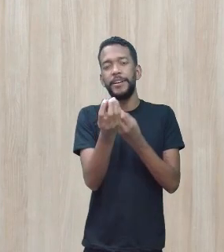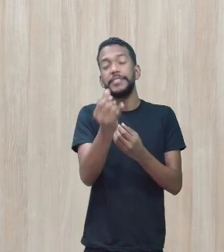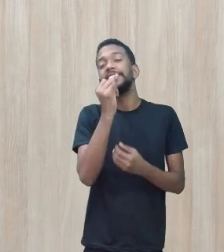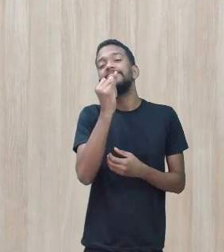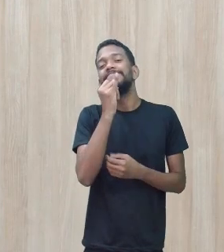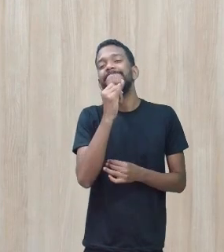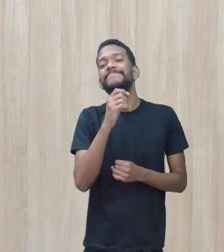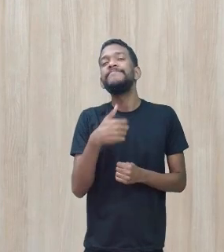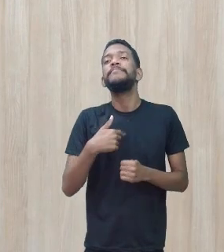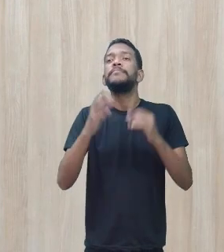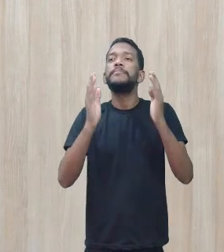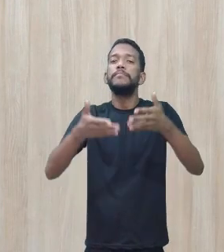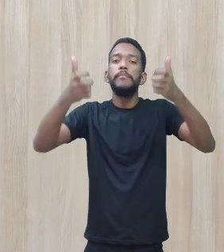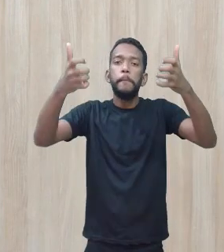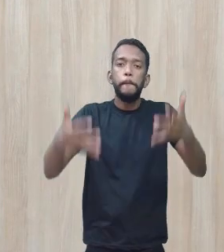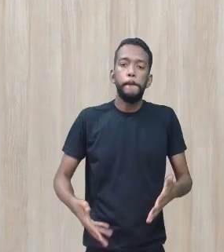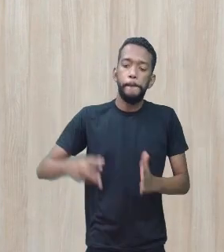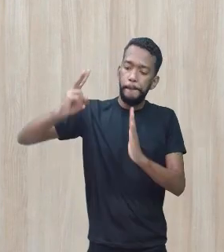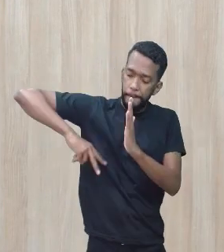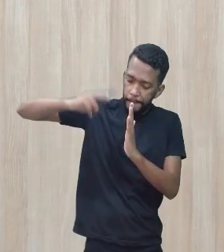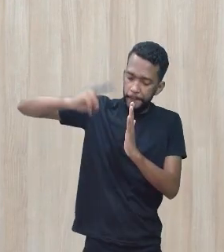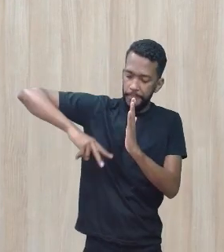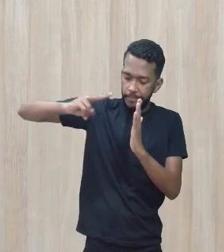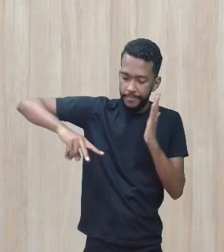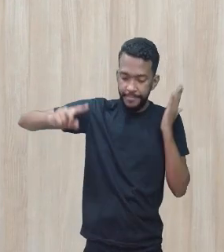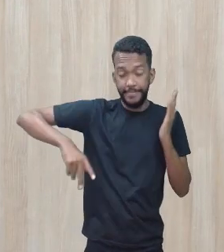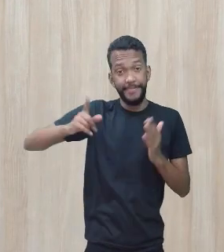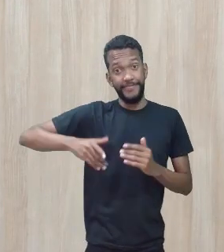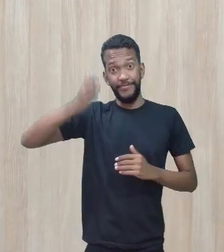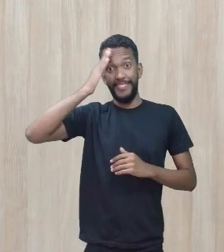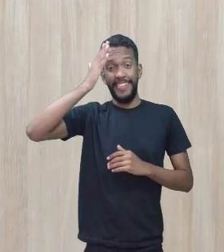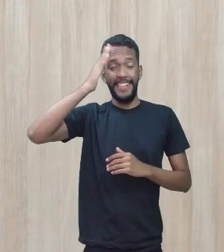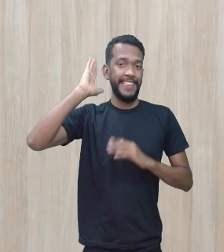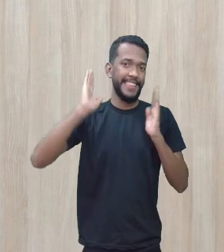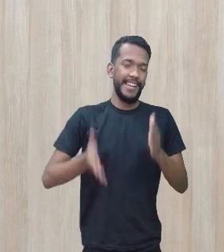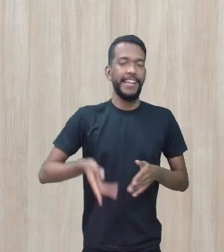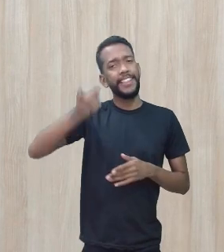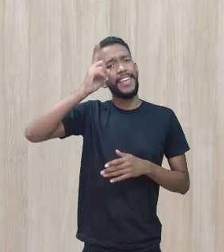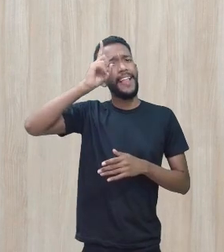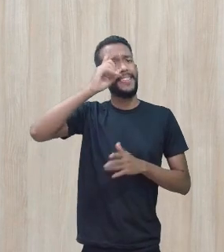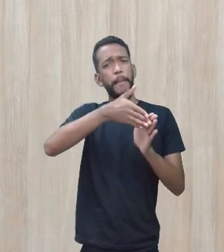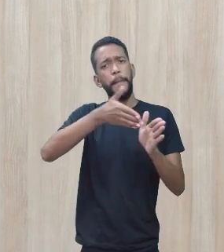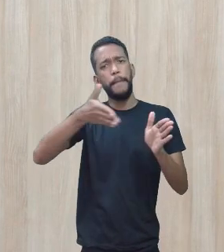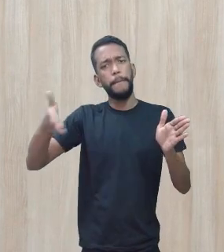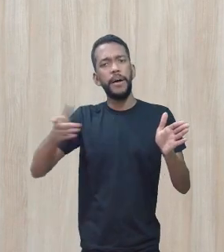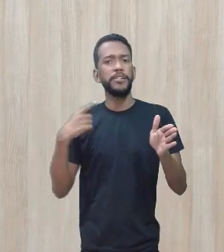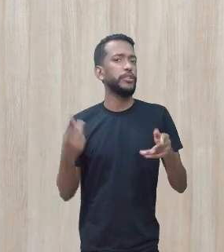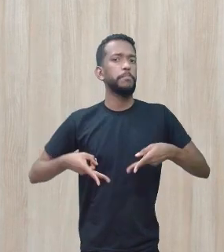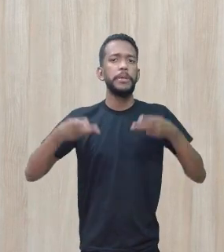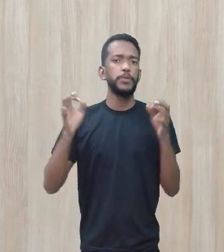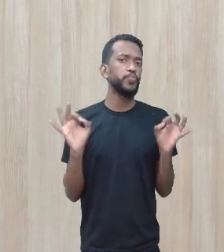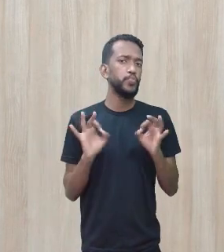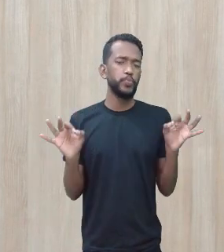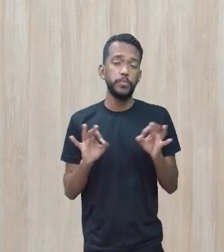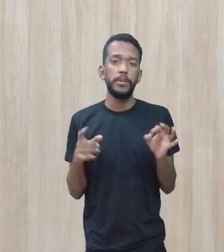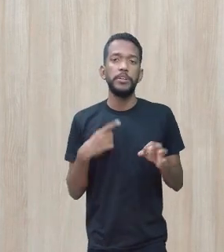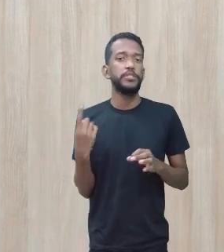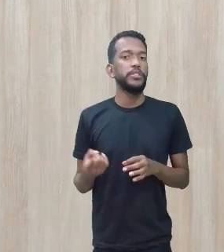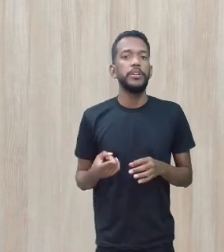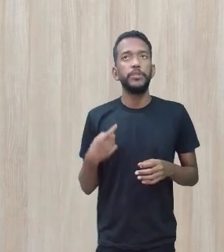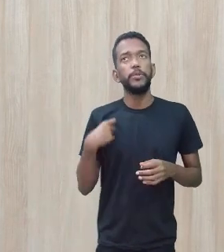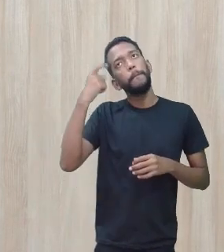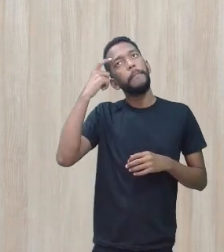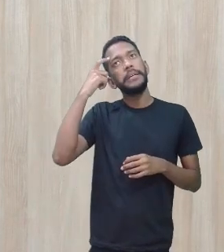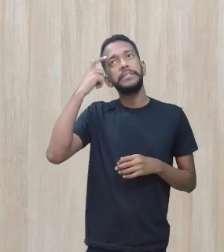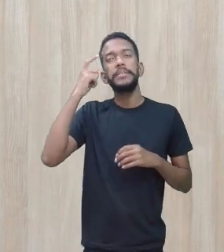essa leitura constante, ela já está tão prática no nosso dia a dia que a gente faz isso sem nem perceber. A gente não pensa, ali